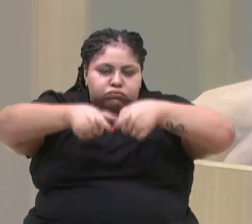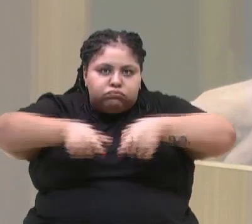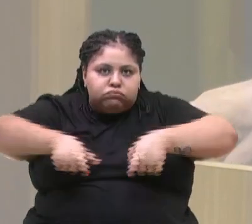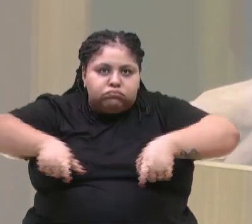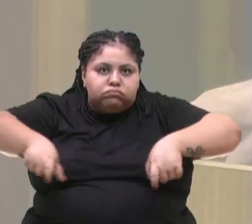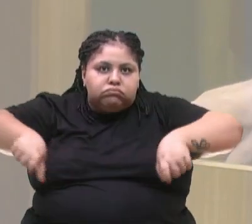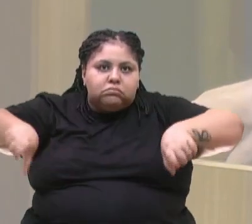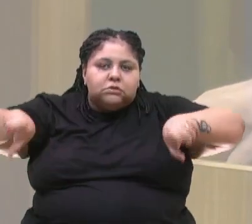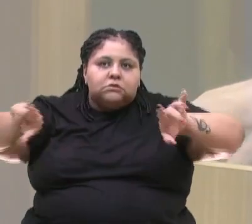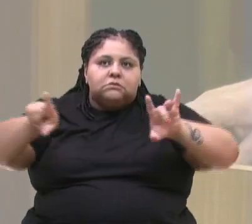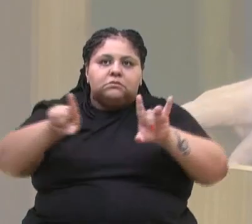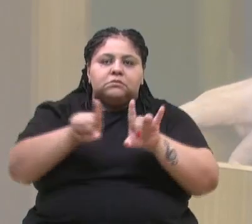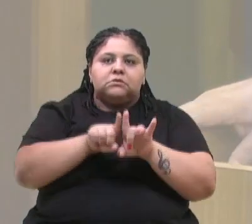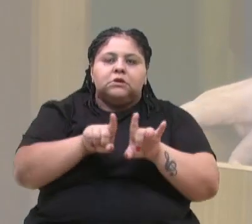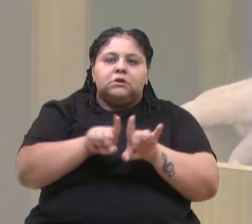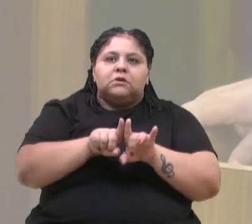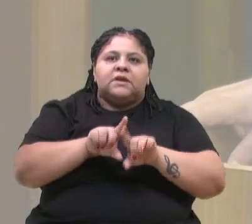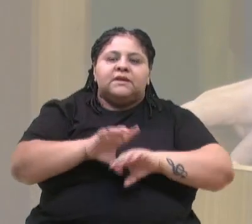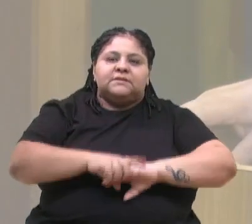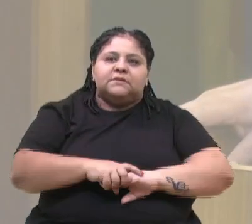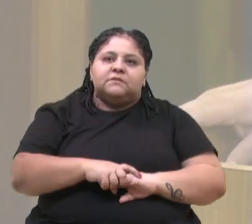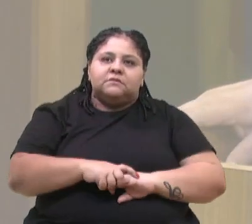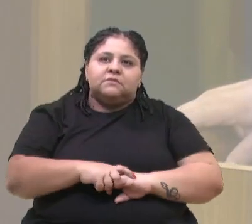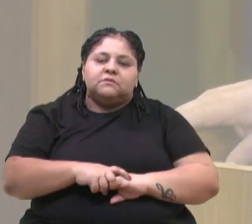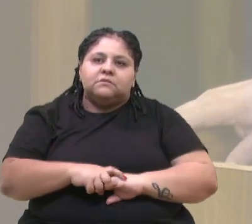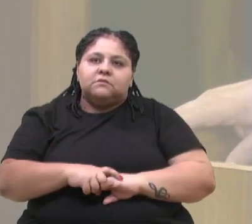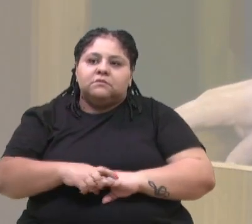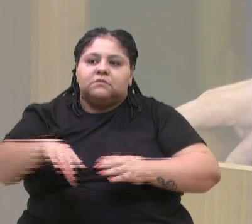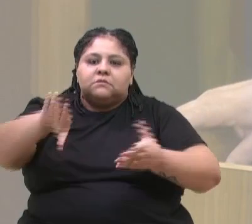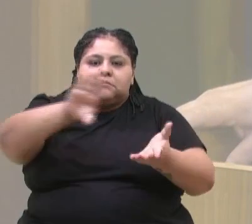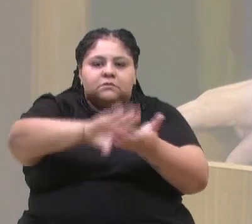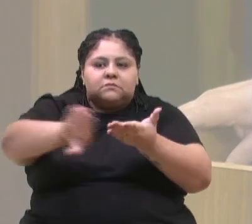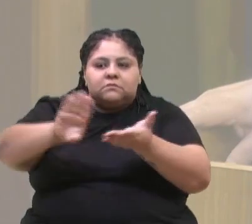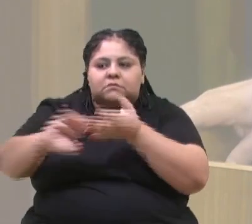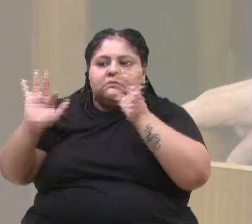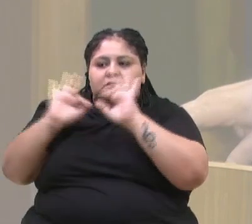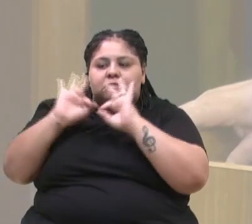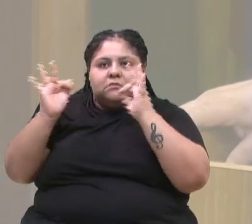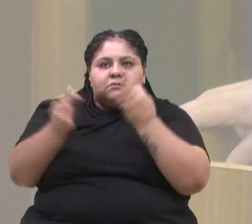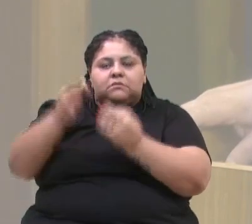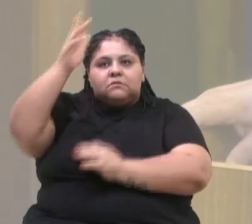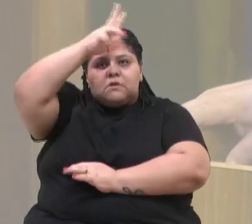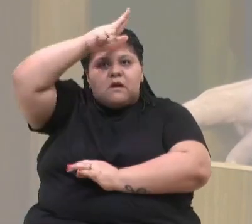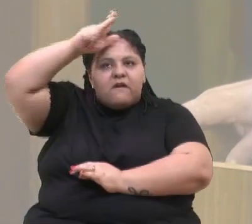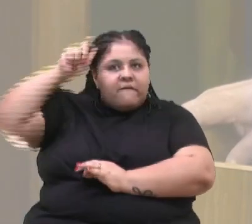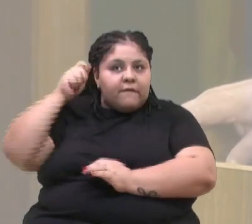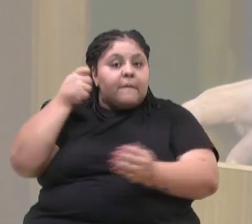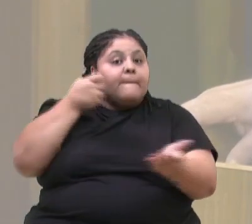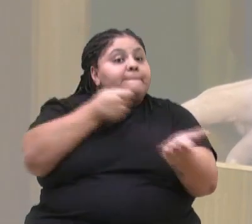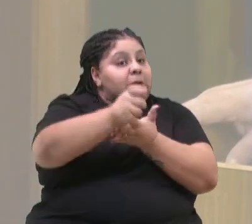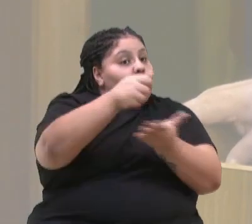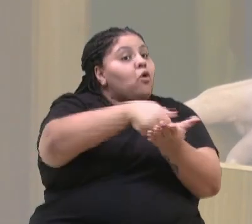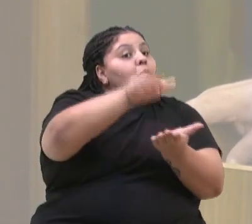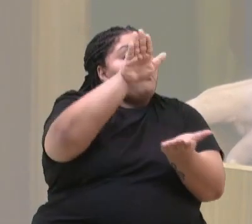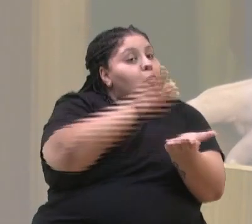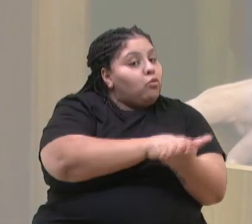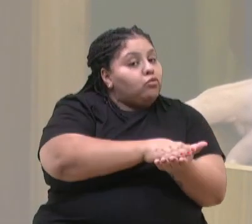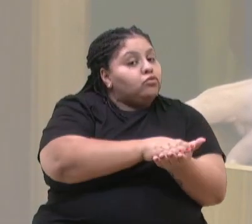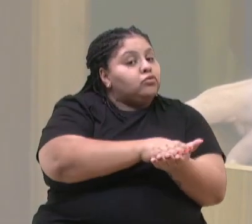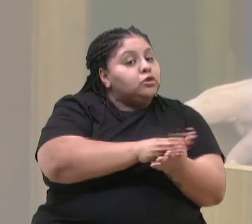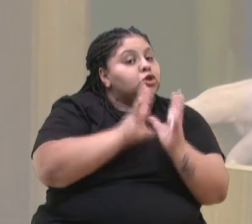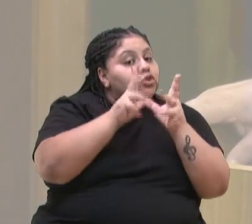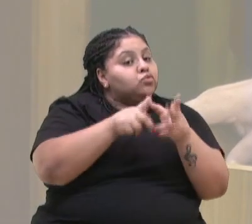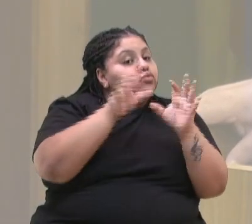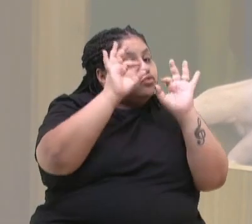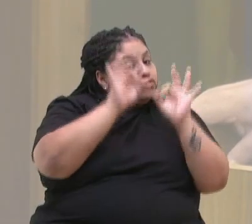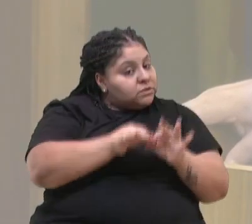dificuldades... Então, mais de ano foi tirado uma família, a prefeitura indenizou, fez tudo correto,